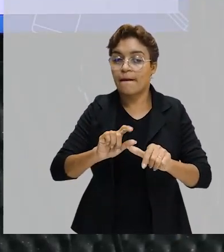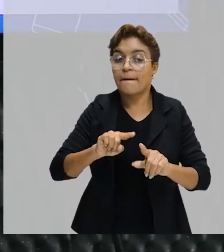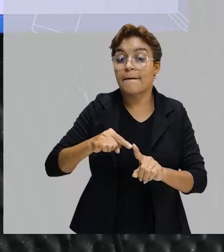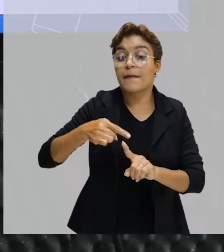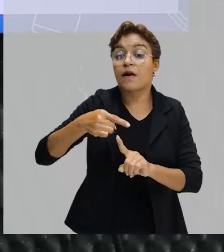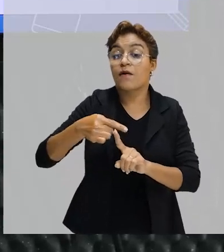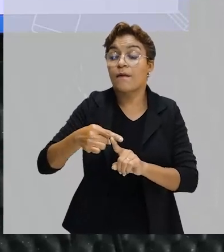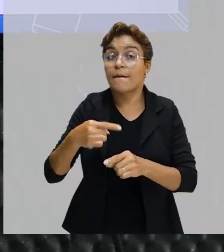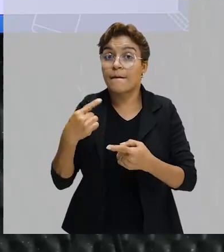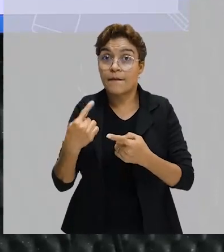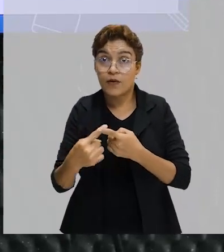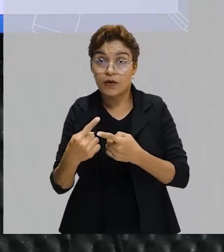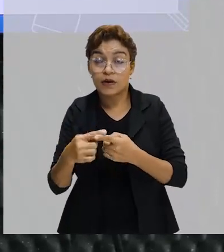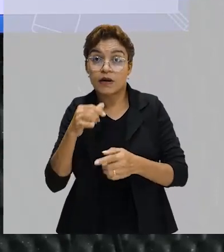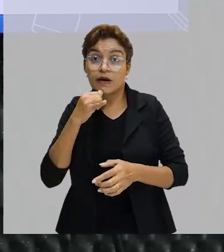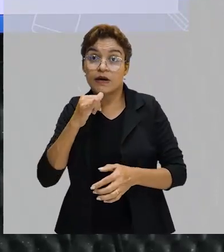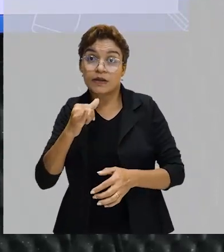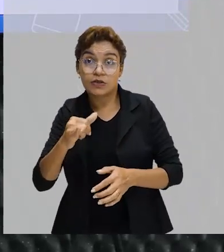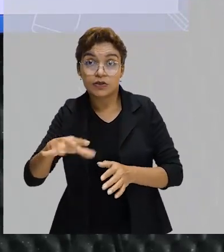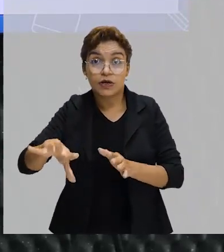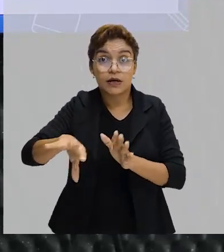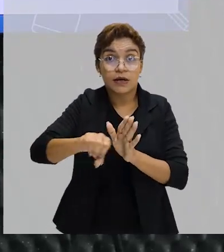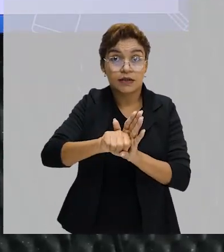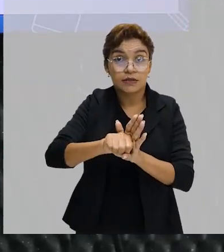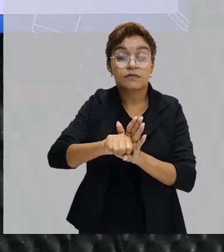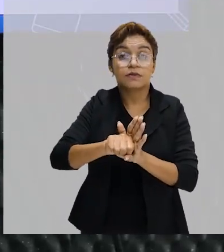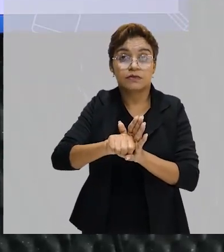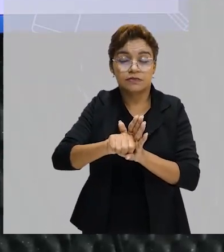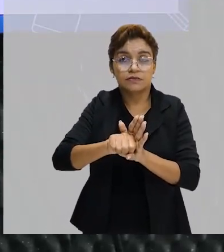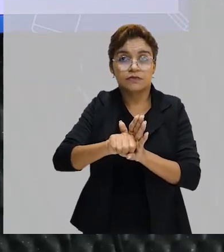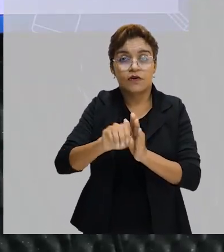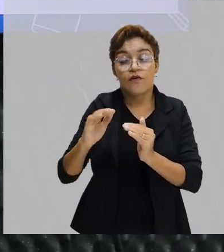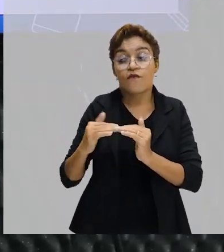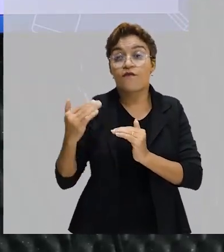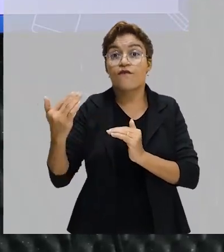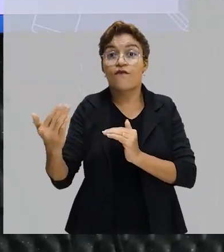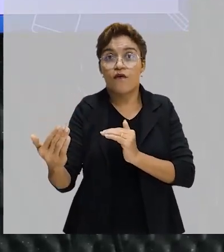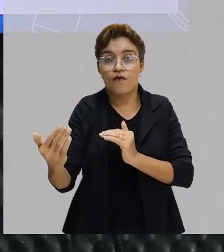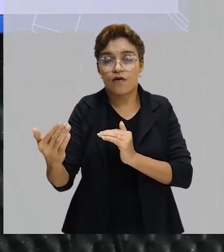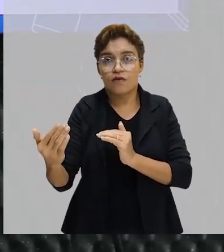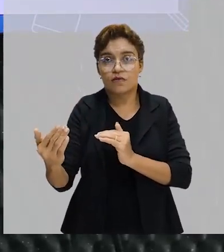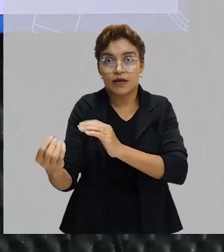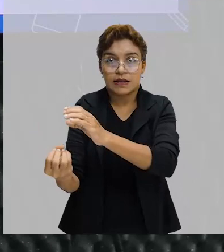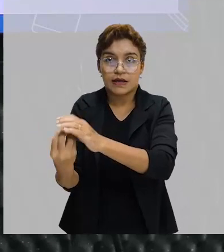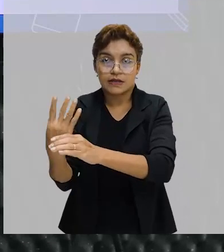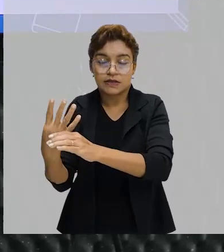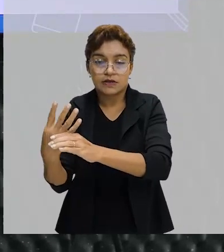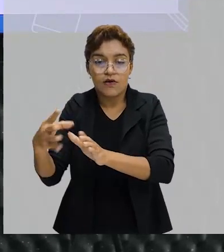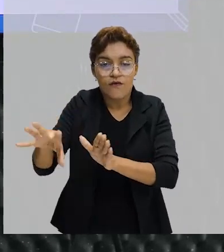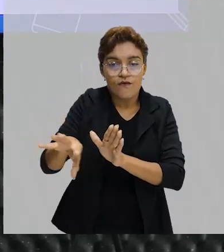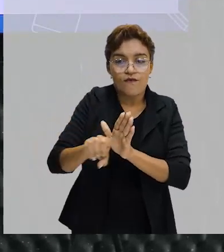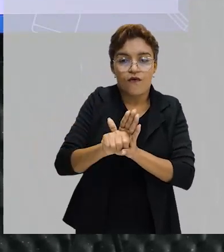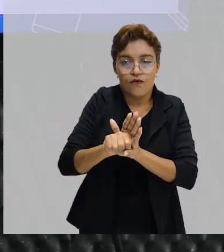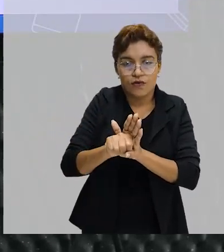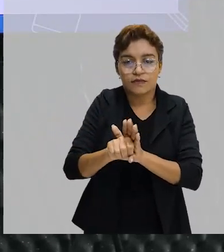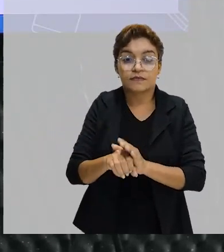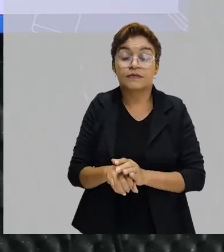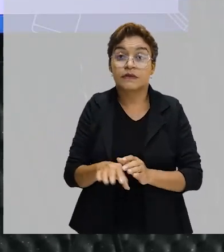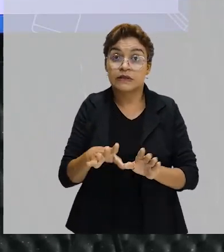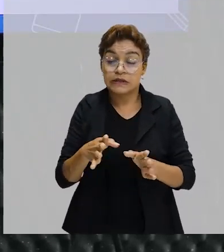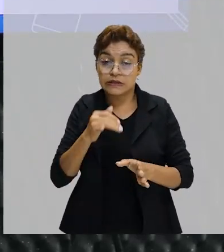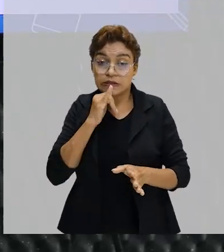porque ele recebeu energia de uma fonte externa, certo? Ligeiramente mais afastado do